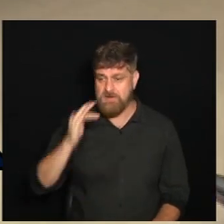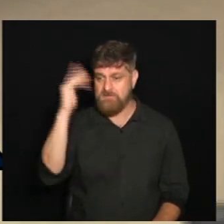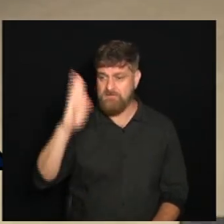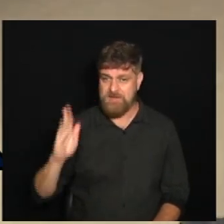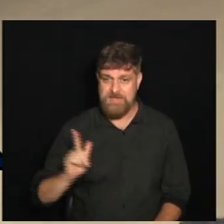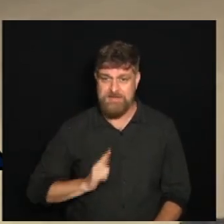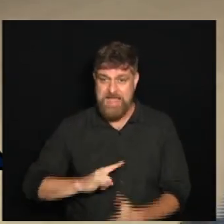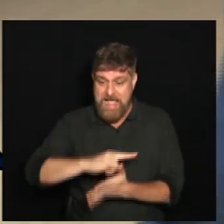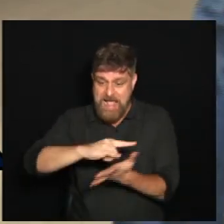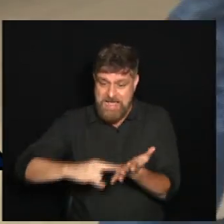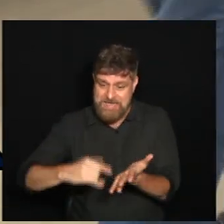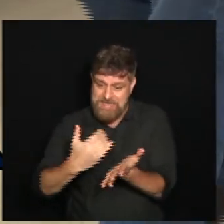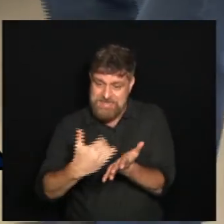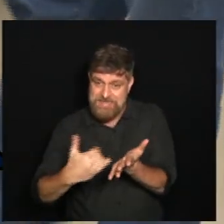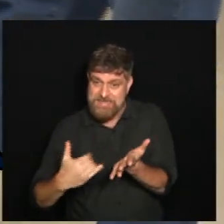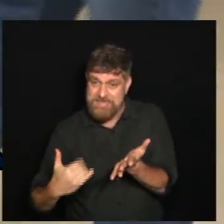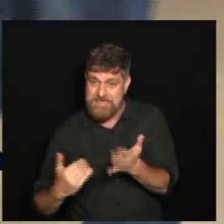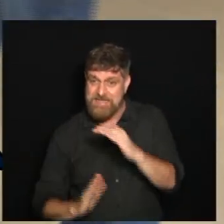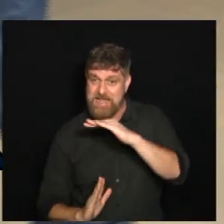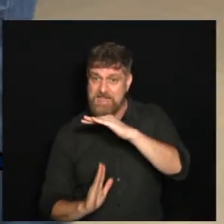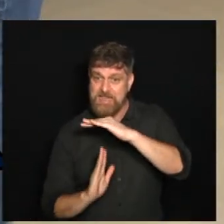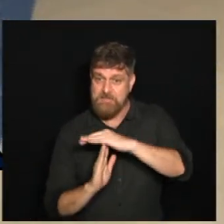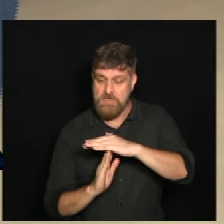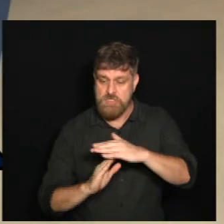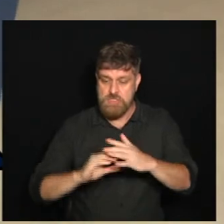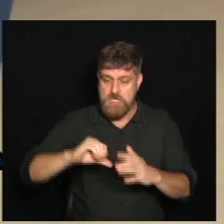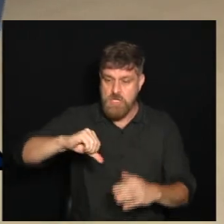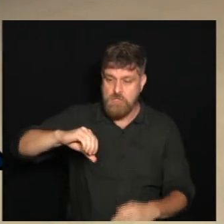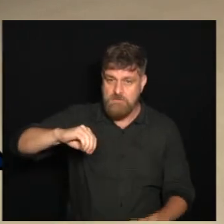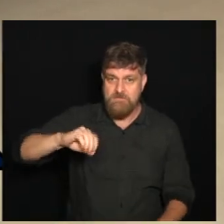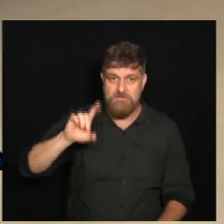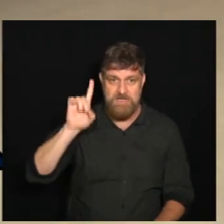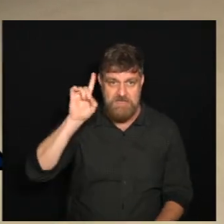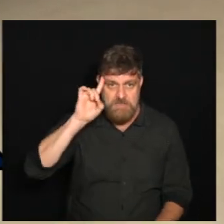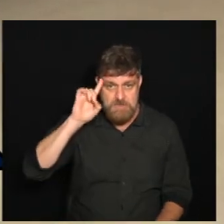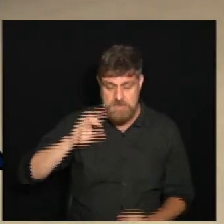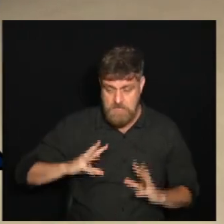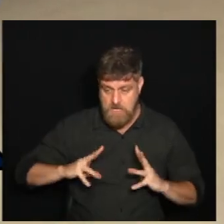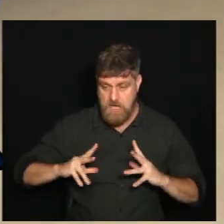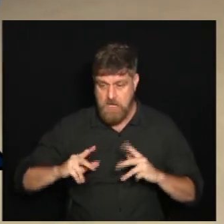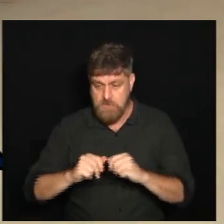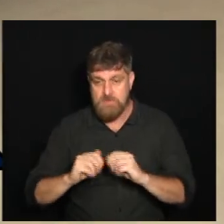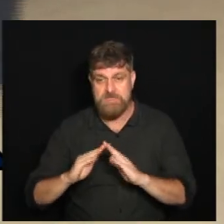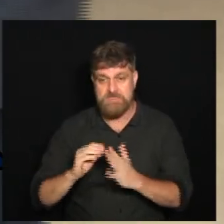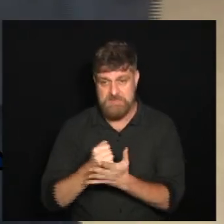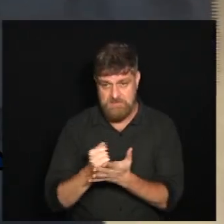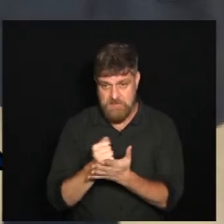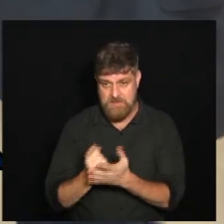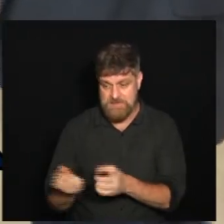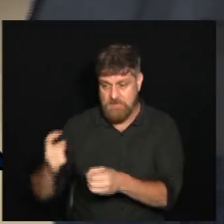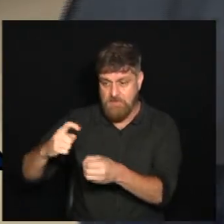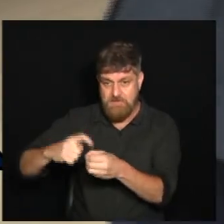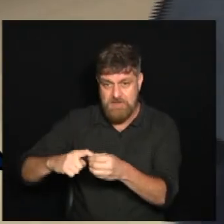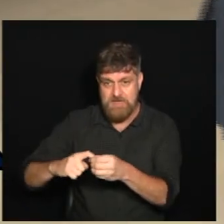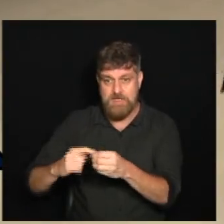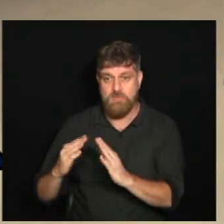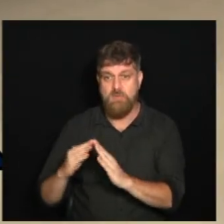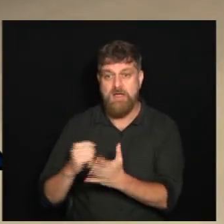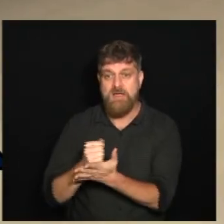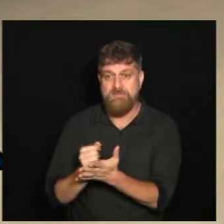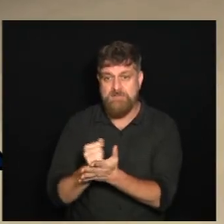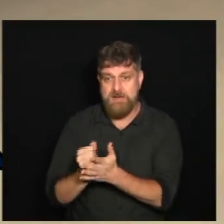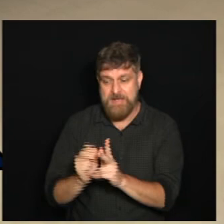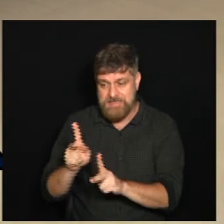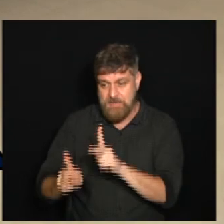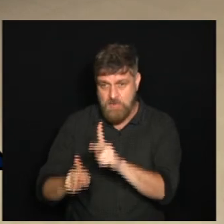90 dias agora. Então, todas as farmácias que são credenciadas pela farmácia popular, as pessoas que estão